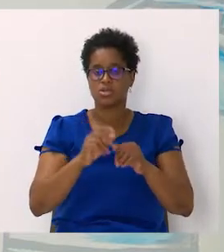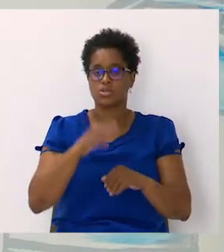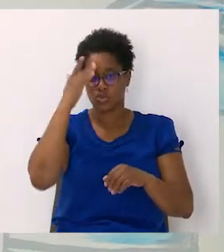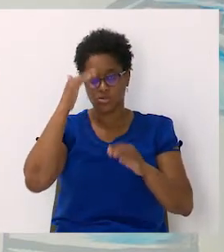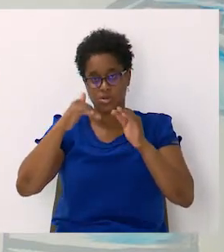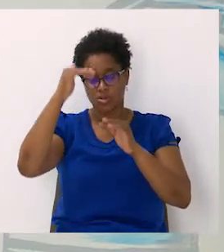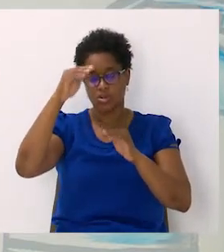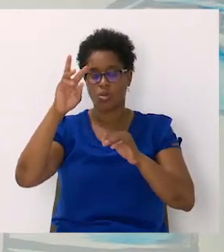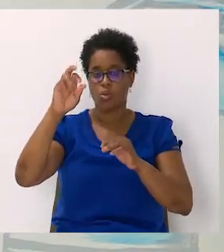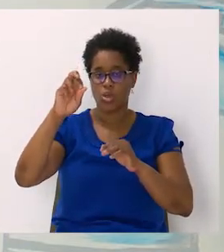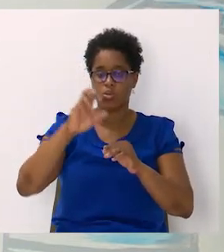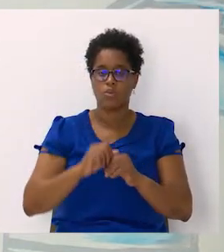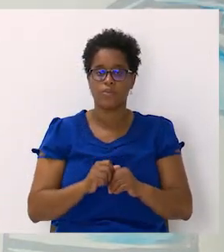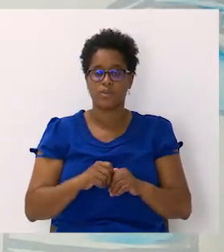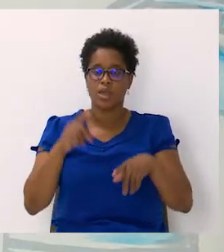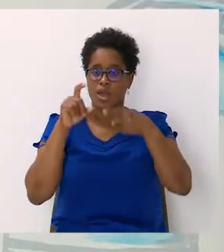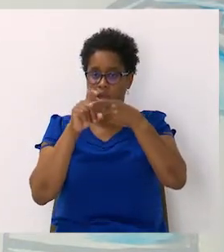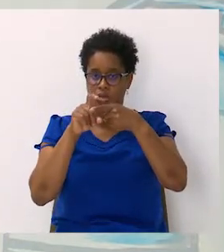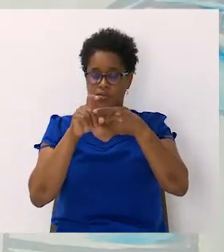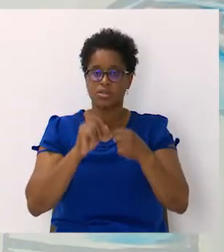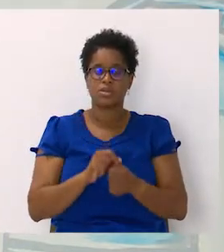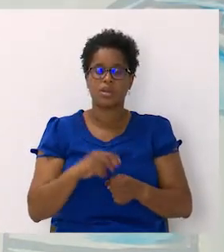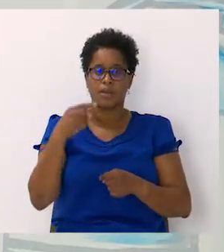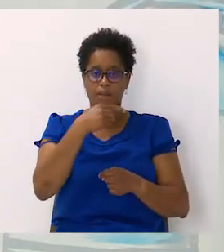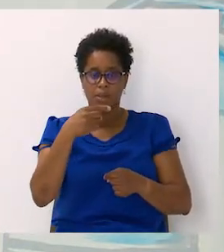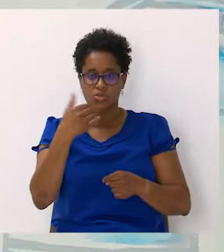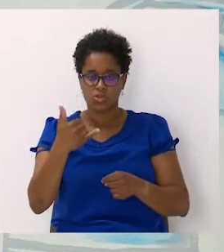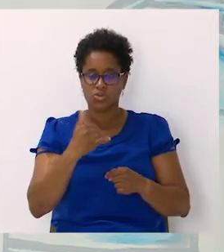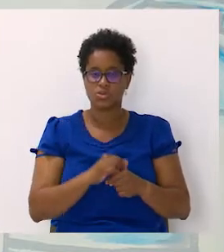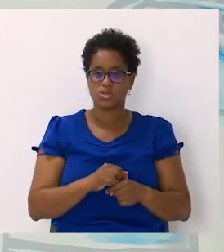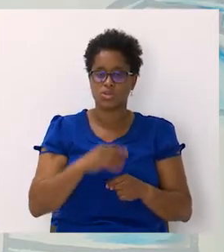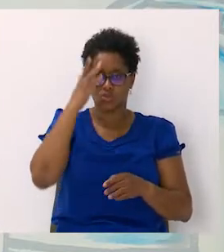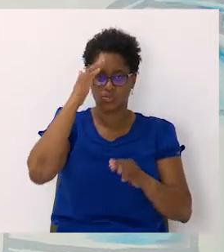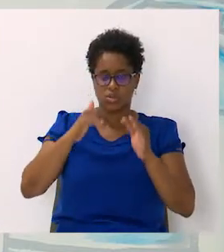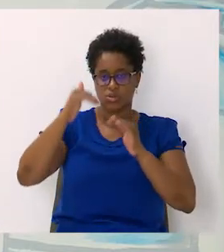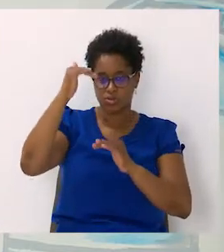expoente 8. A dividir, menos 2